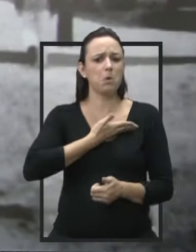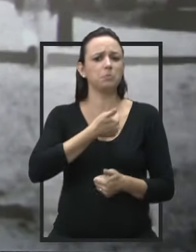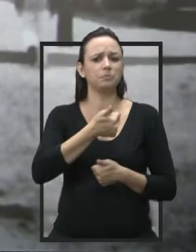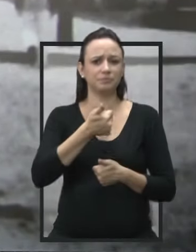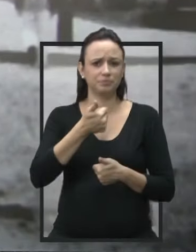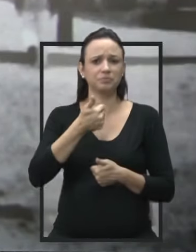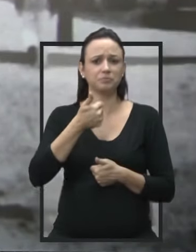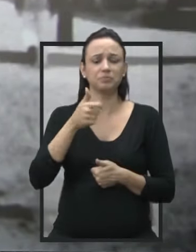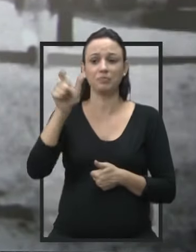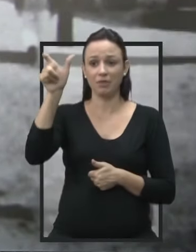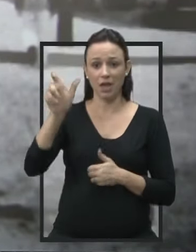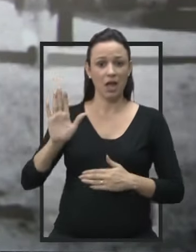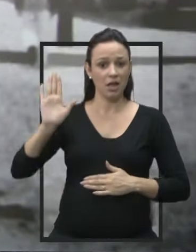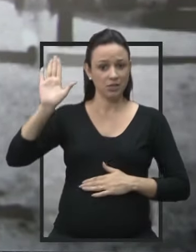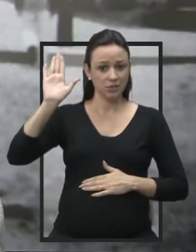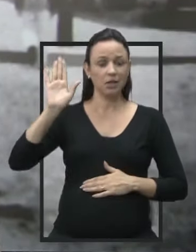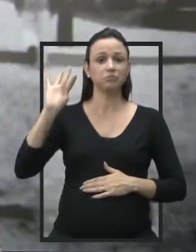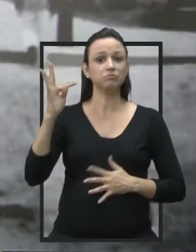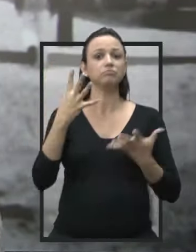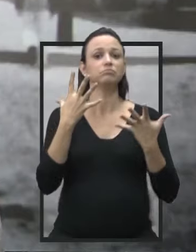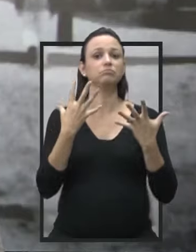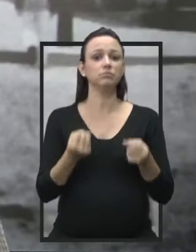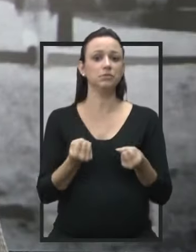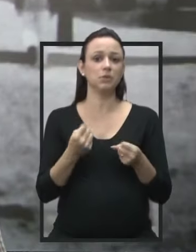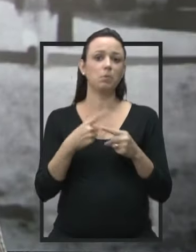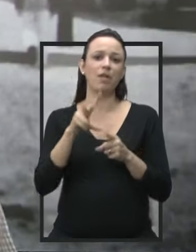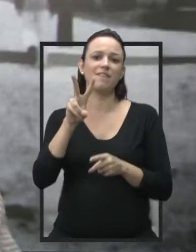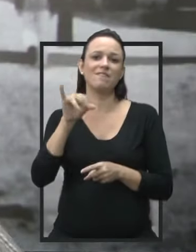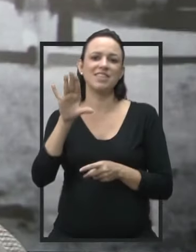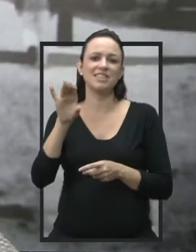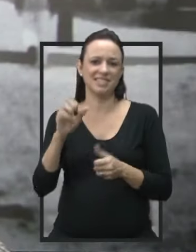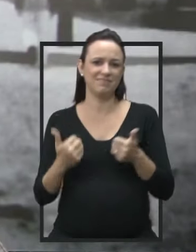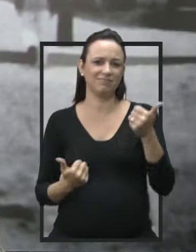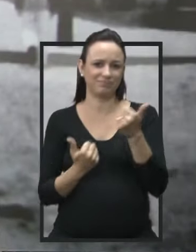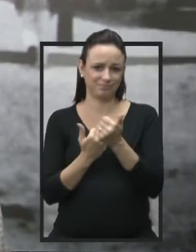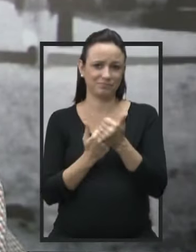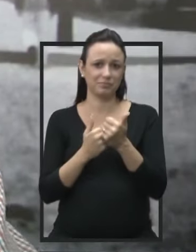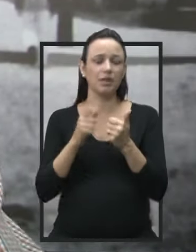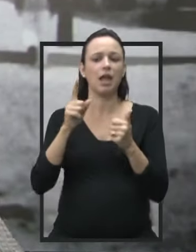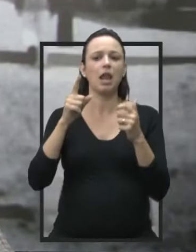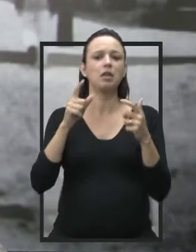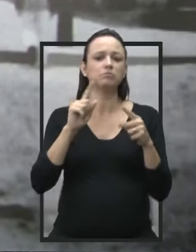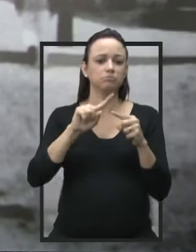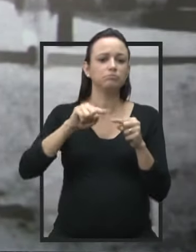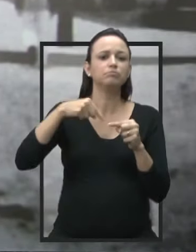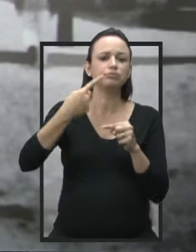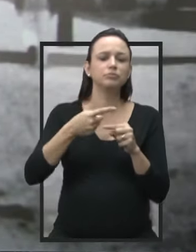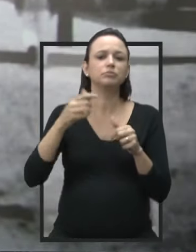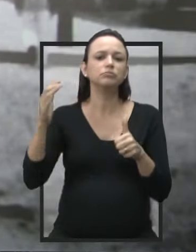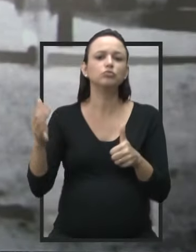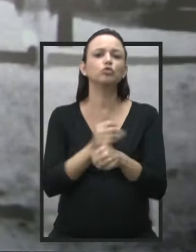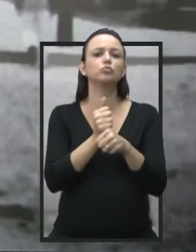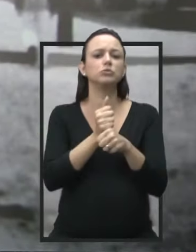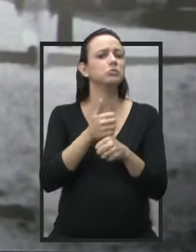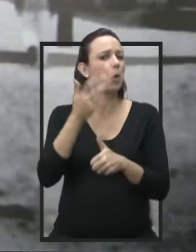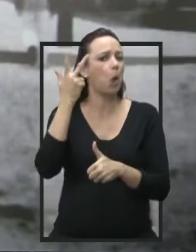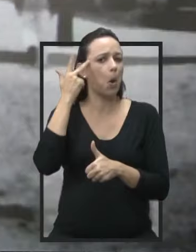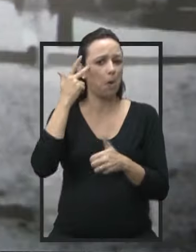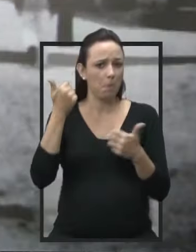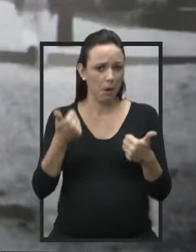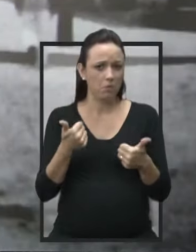que ninguém contestaria, que seria, como era o vice do Zezinho, seria o sucessor natural, e que não haveria